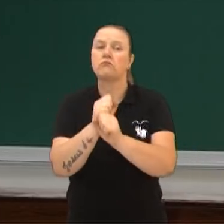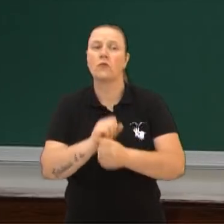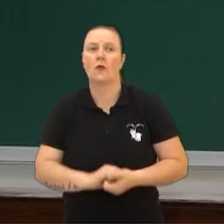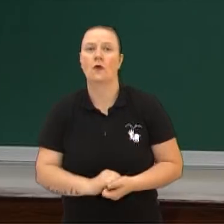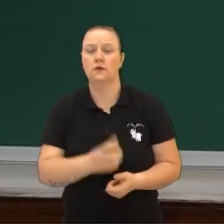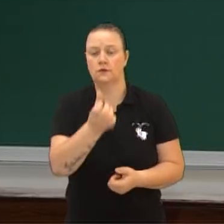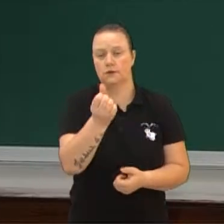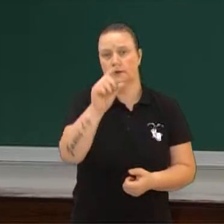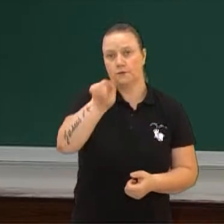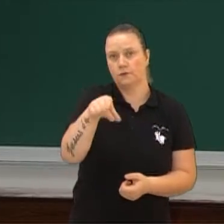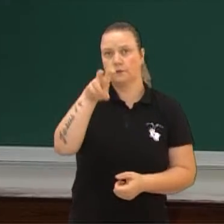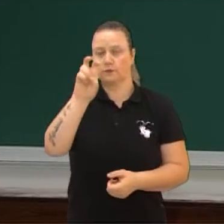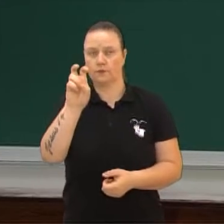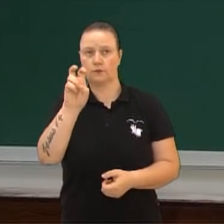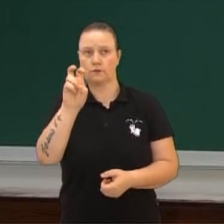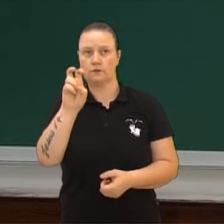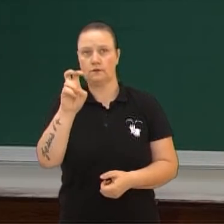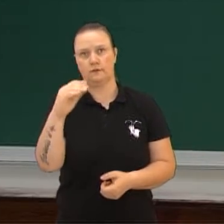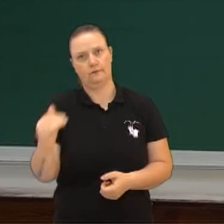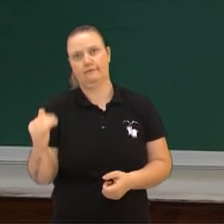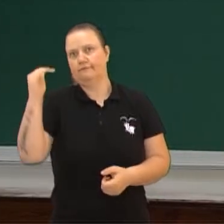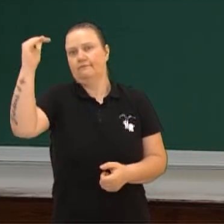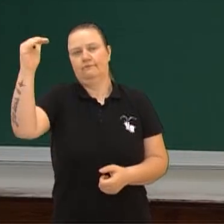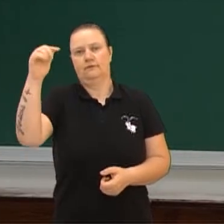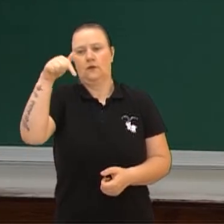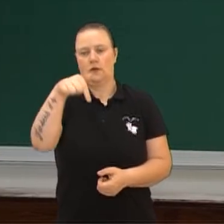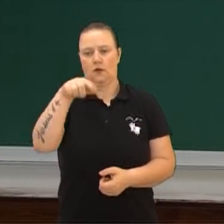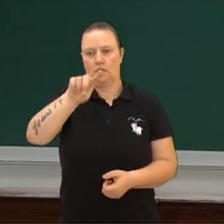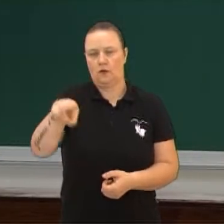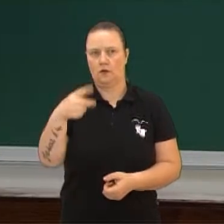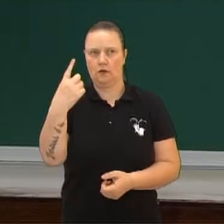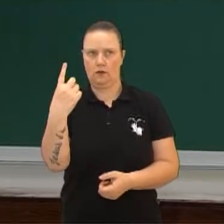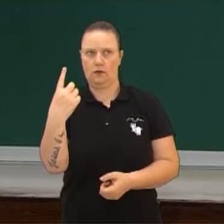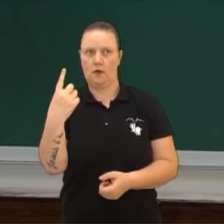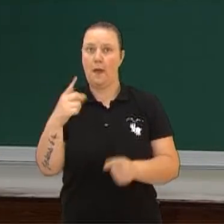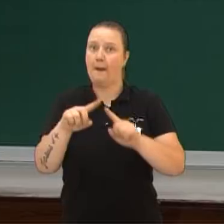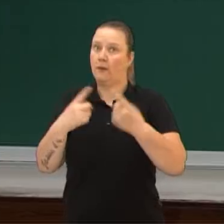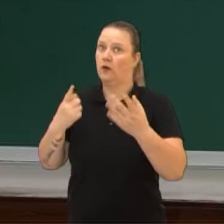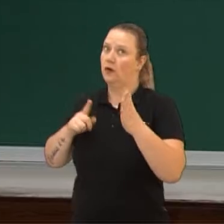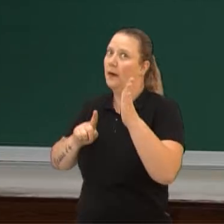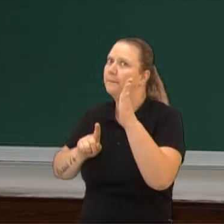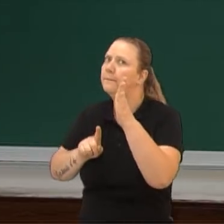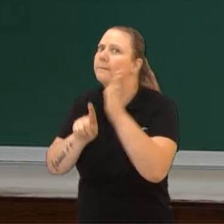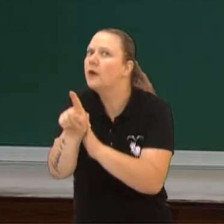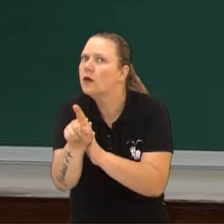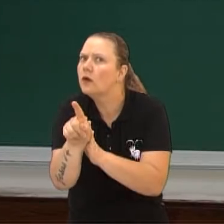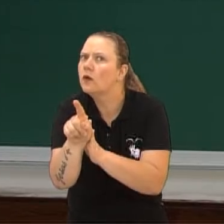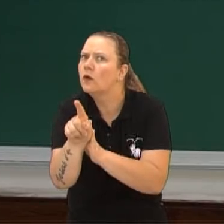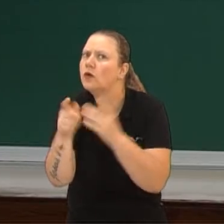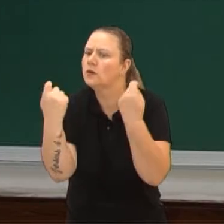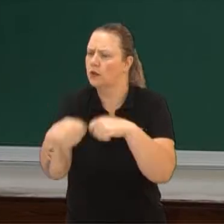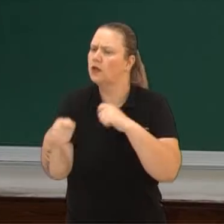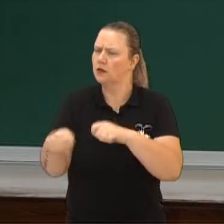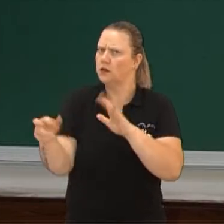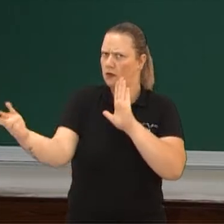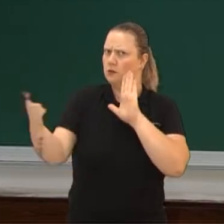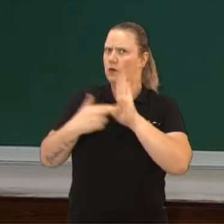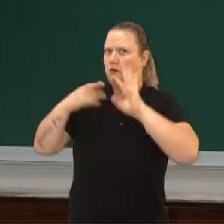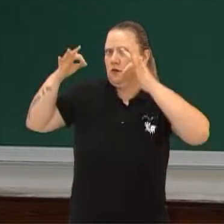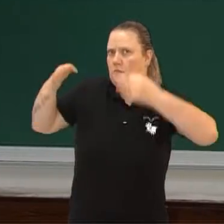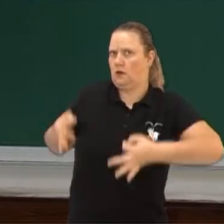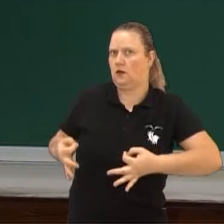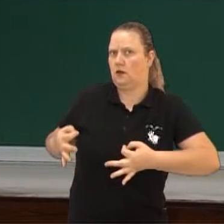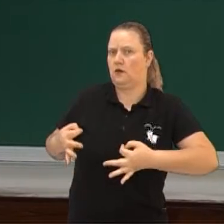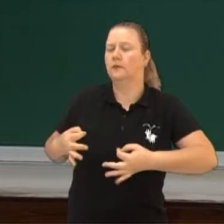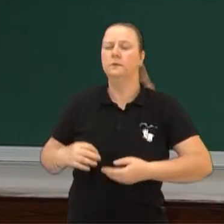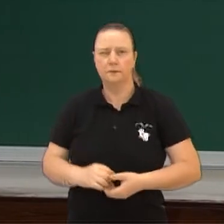ó, 6,5. E a maior, claro, aqui foi 7,1, né, mas a pergunta, cuidado, na hora de interpretar lá, tá bom? Ó, qual foi a